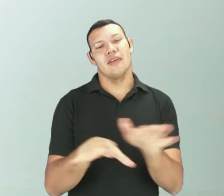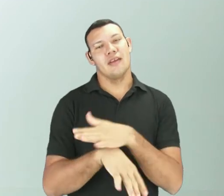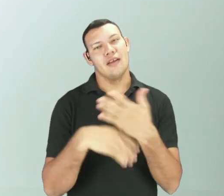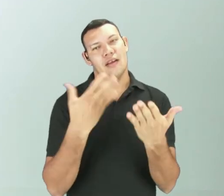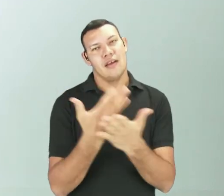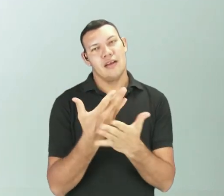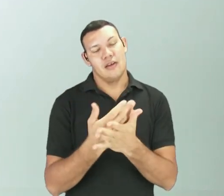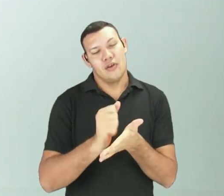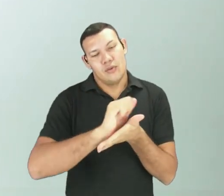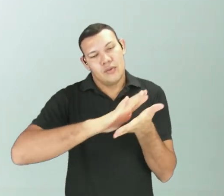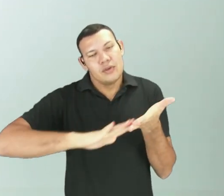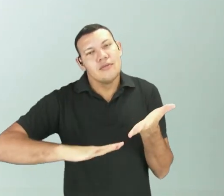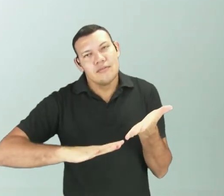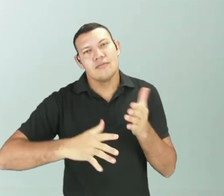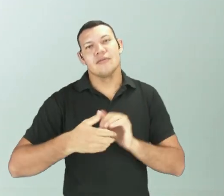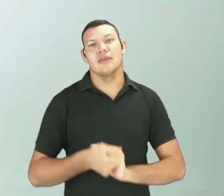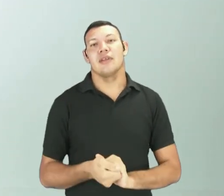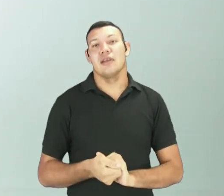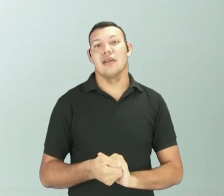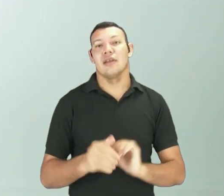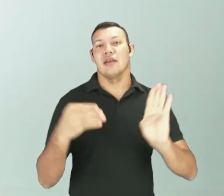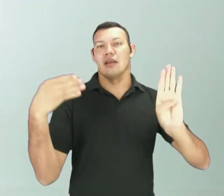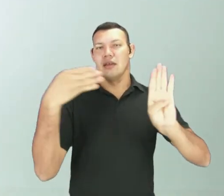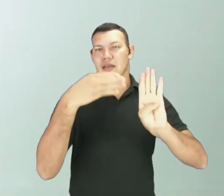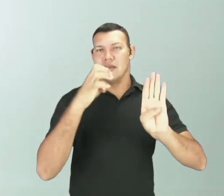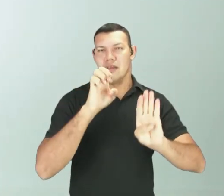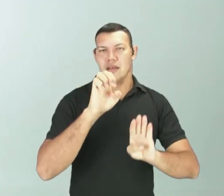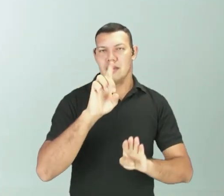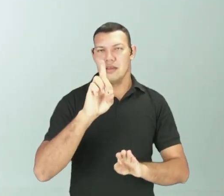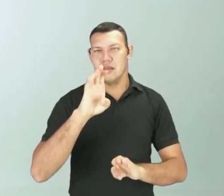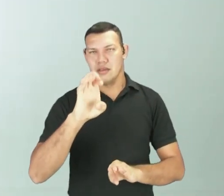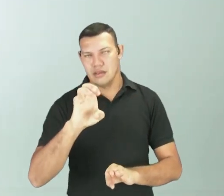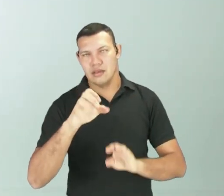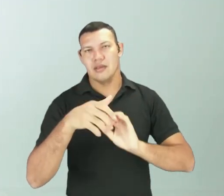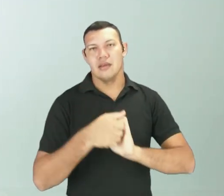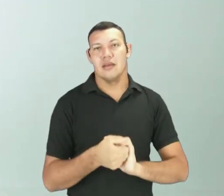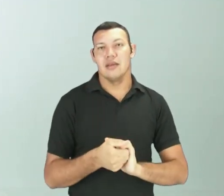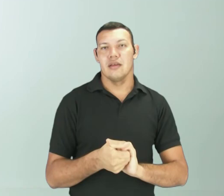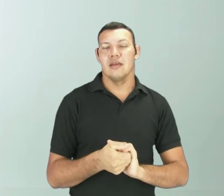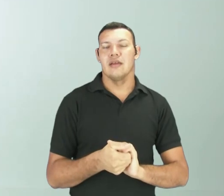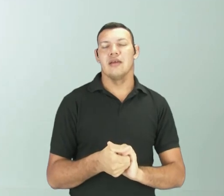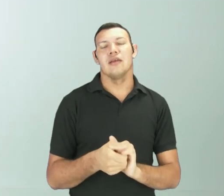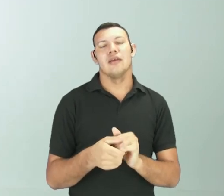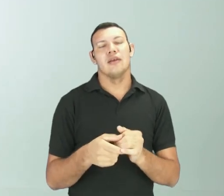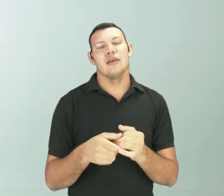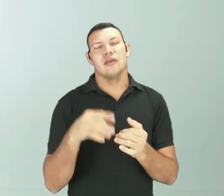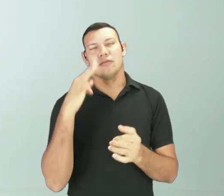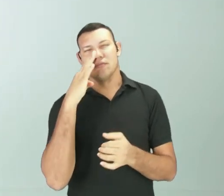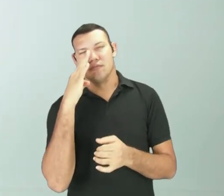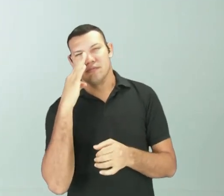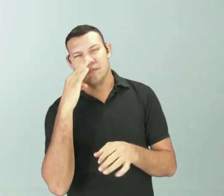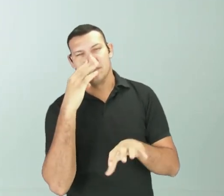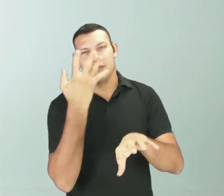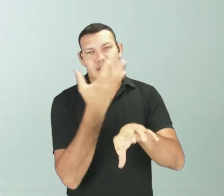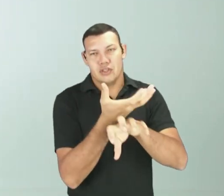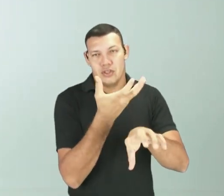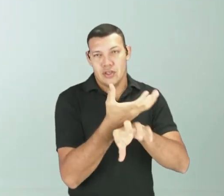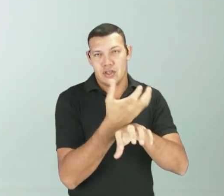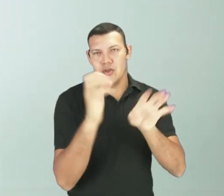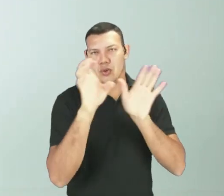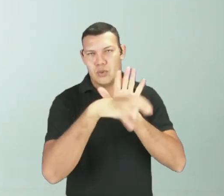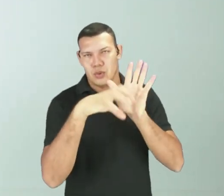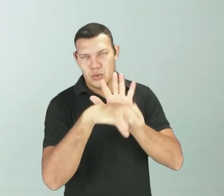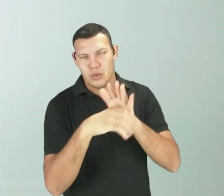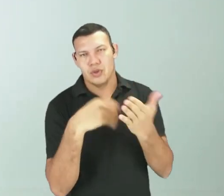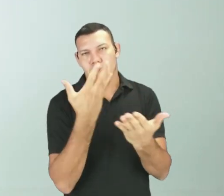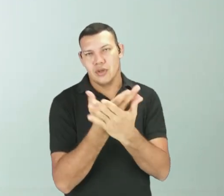simples, lembrando vocês de acessar a plataforma do Eduque para conferir os conteúdos que a gente vem trabalhando, as questões que a gente vem trabalhando também.